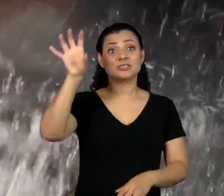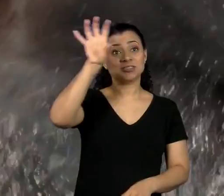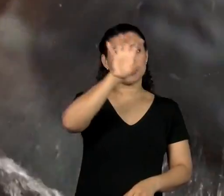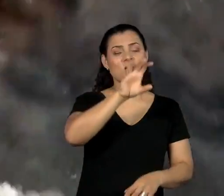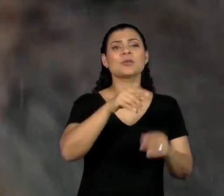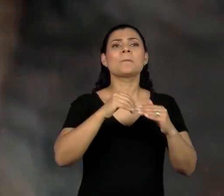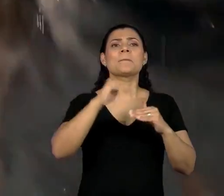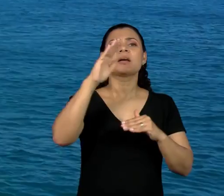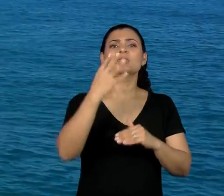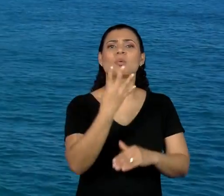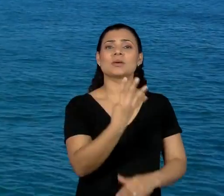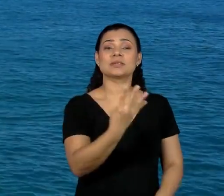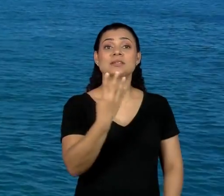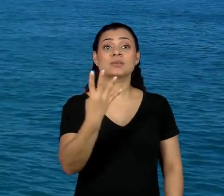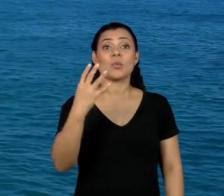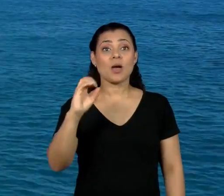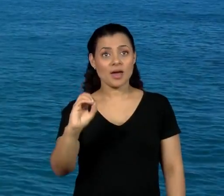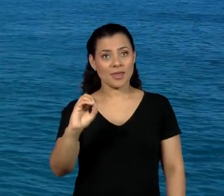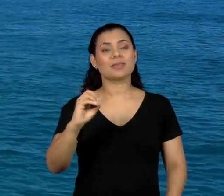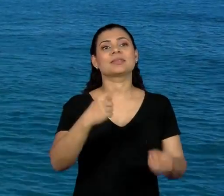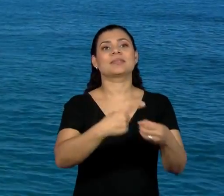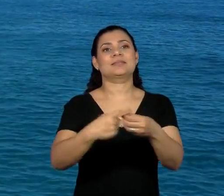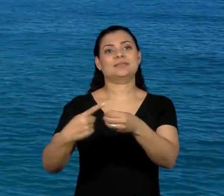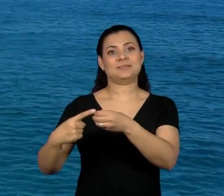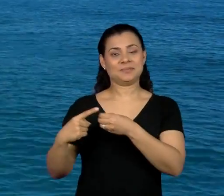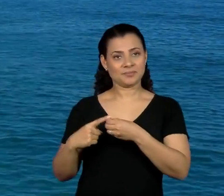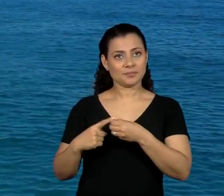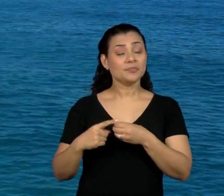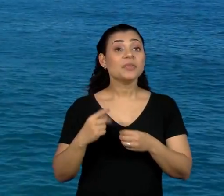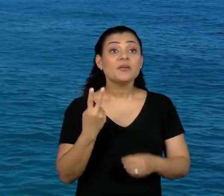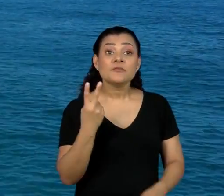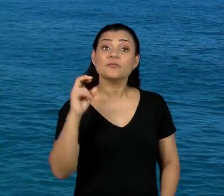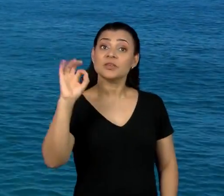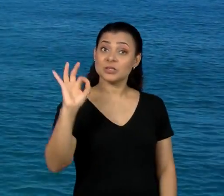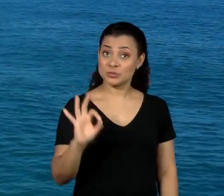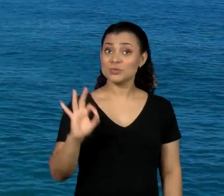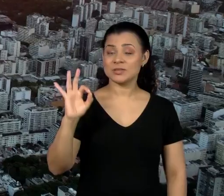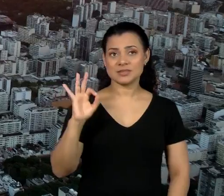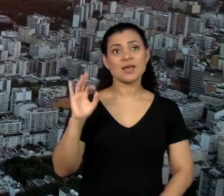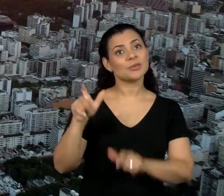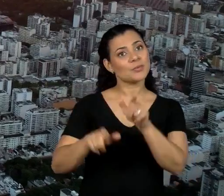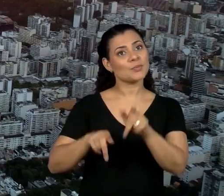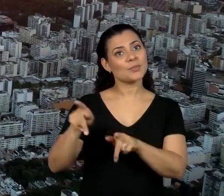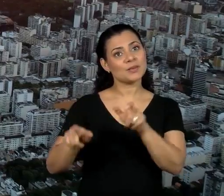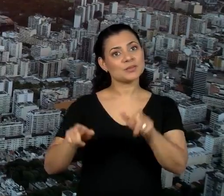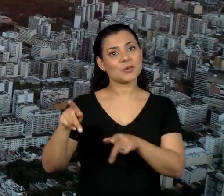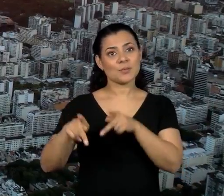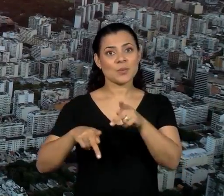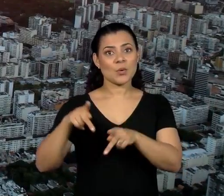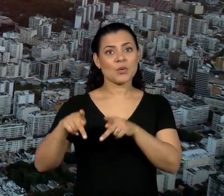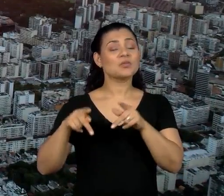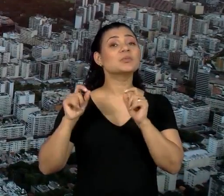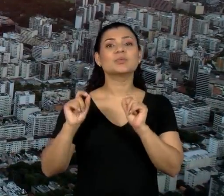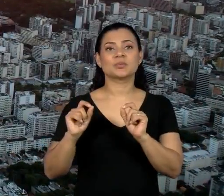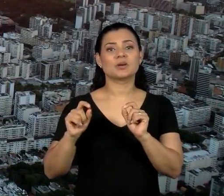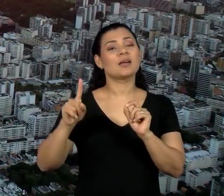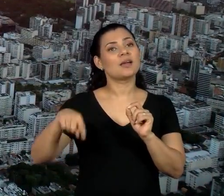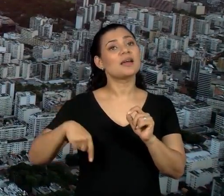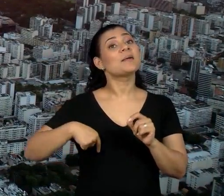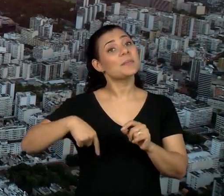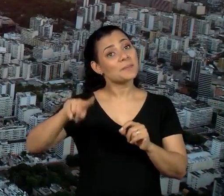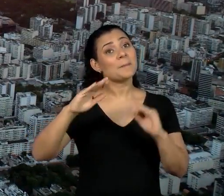de 440 municípios. Quase 20% da população estão concentrados em